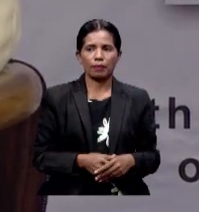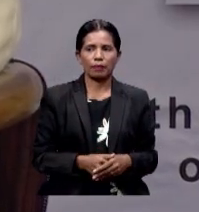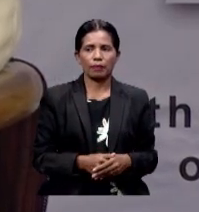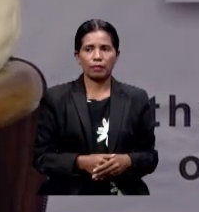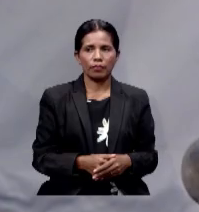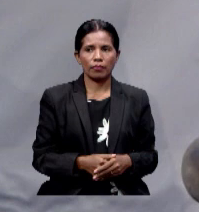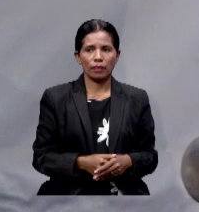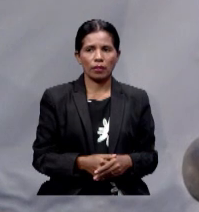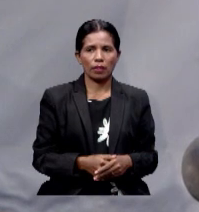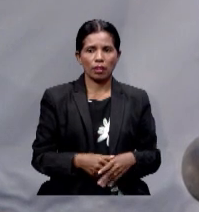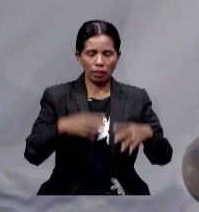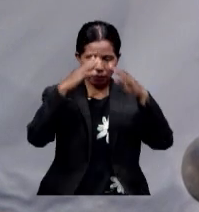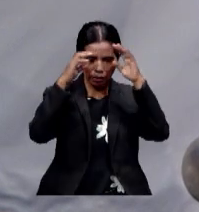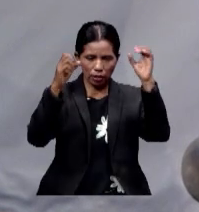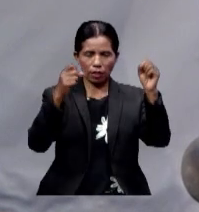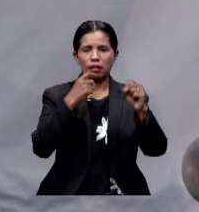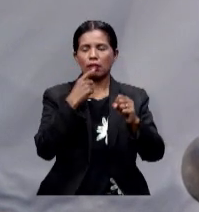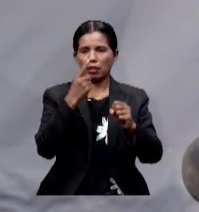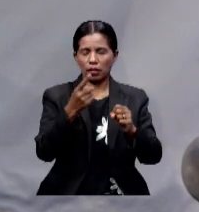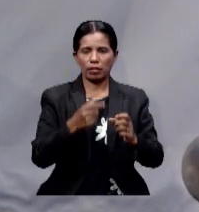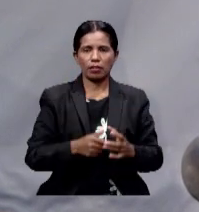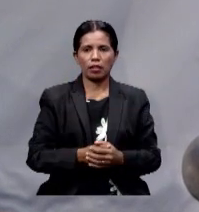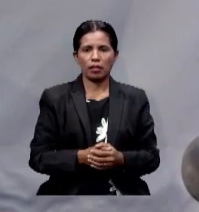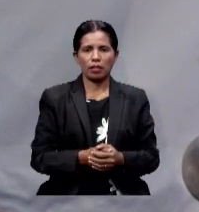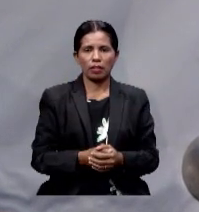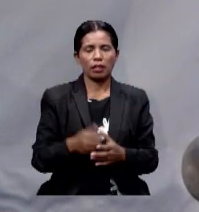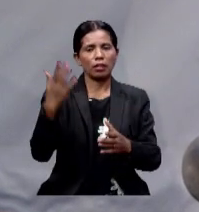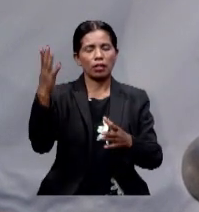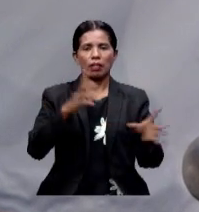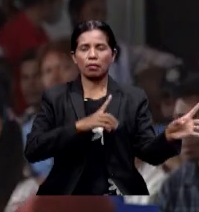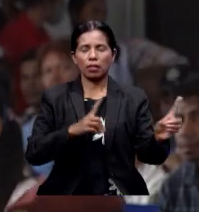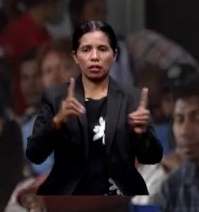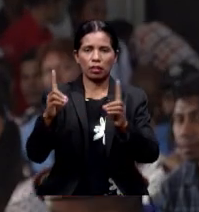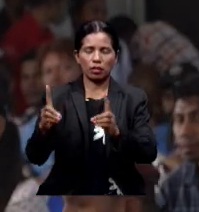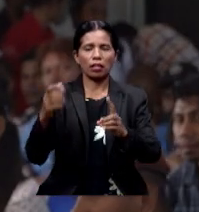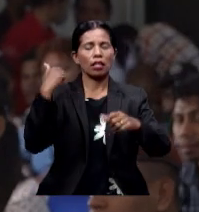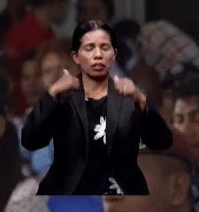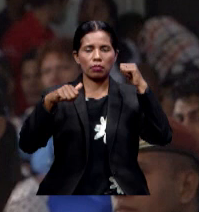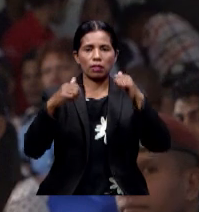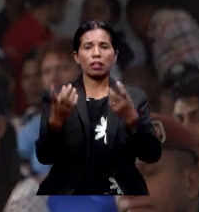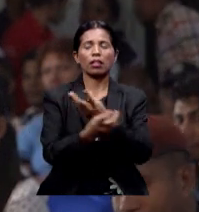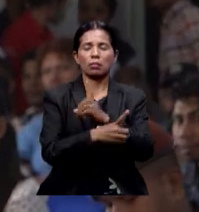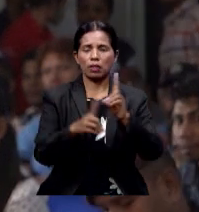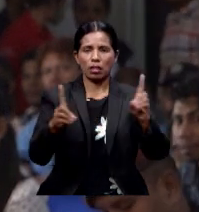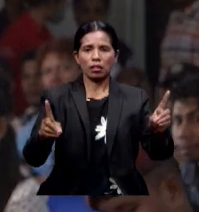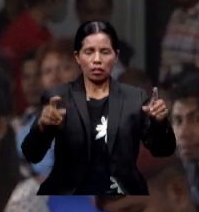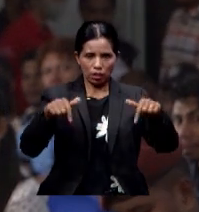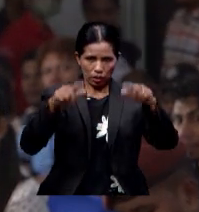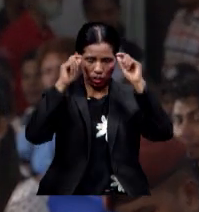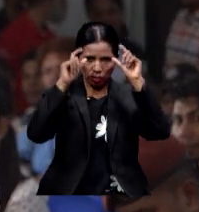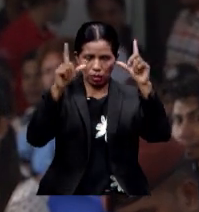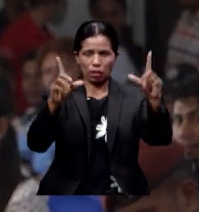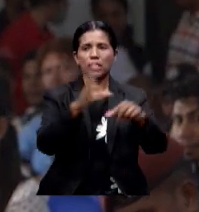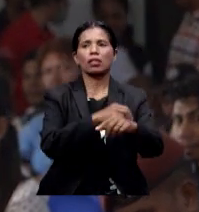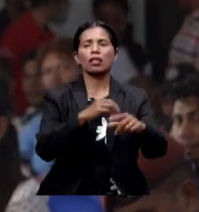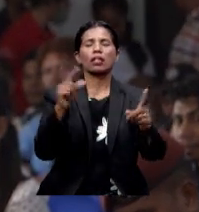Suas vezes o Presidente da República ainda é a implementação prática democrática de Timor-Leste, mesmo que ele